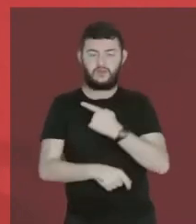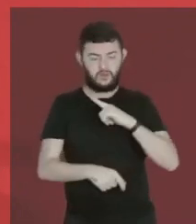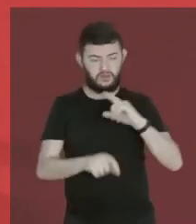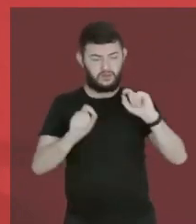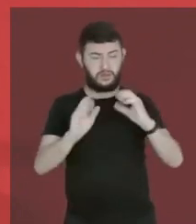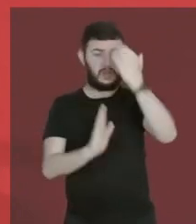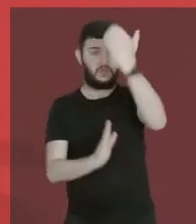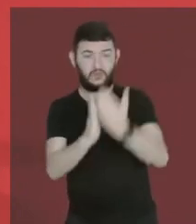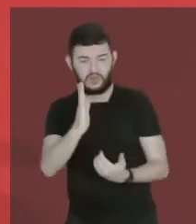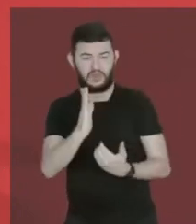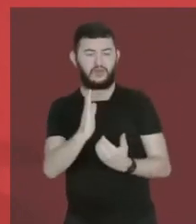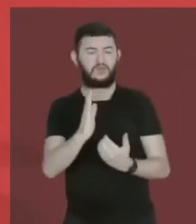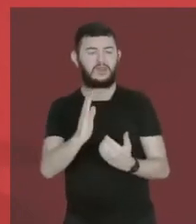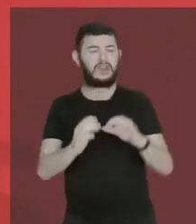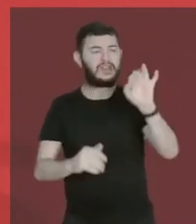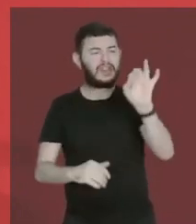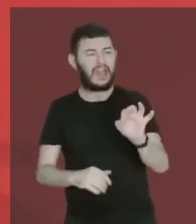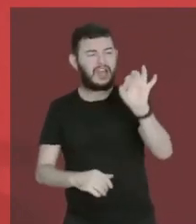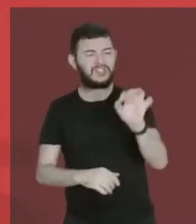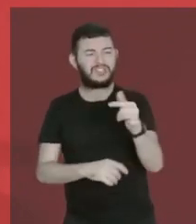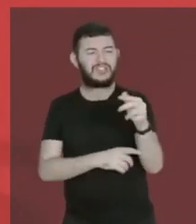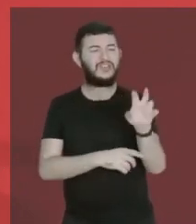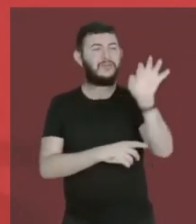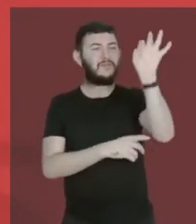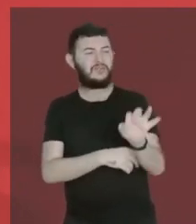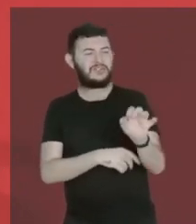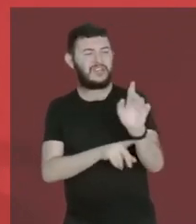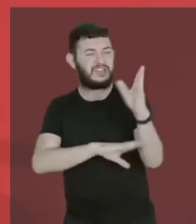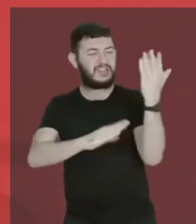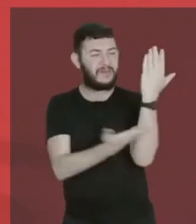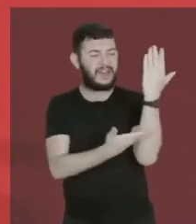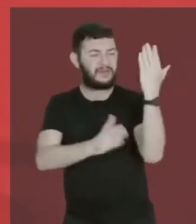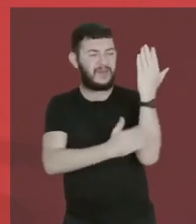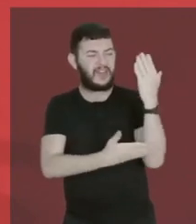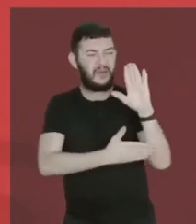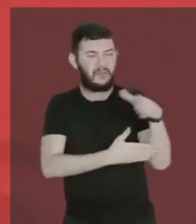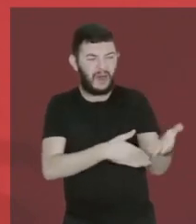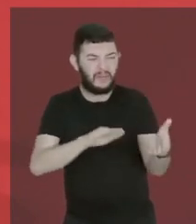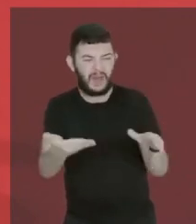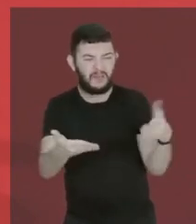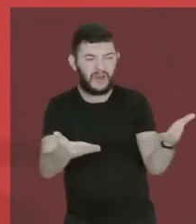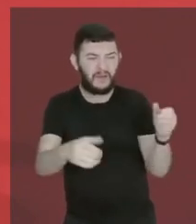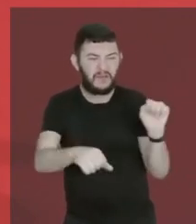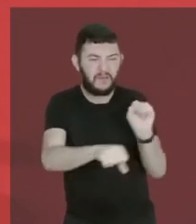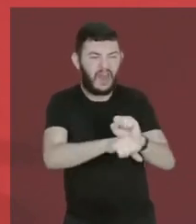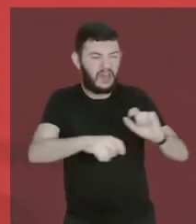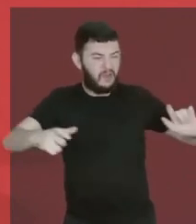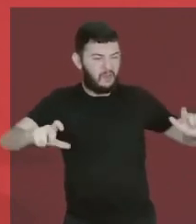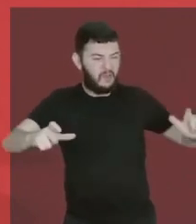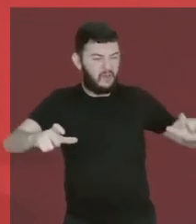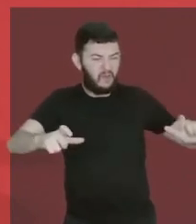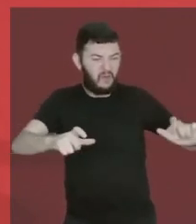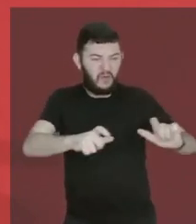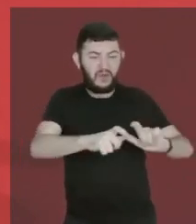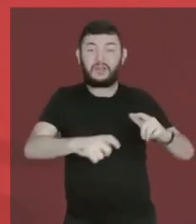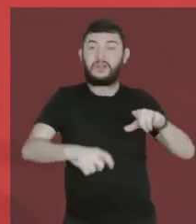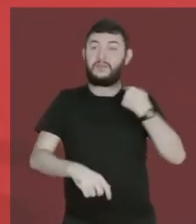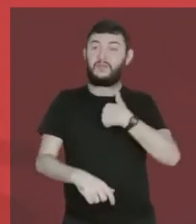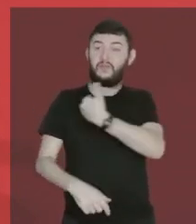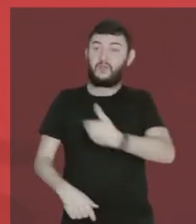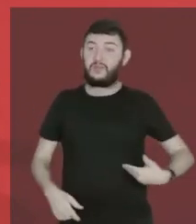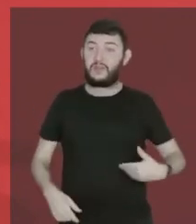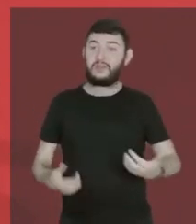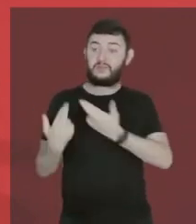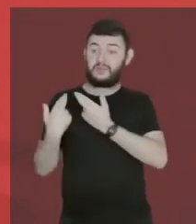floresta saudável de pé do que quem dela tira o seu sustento em necessário